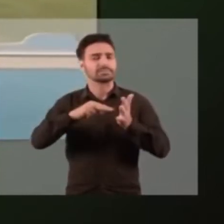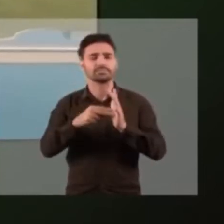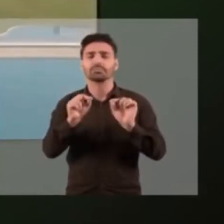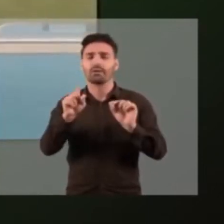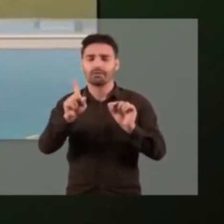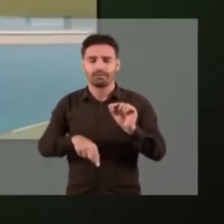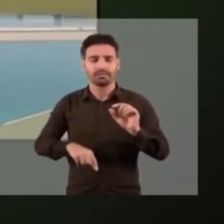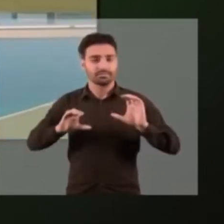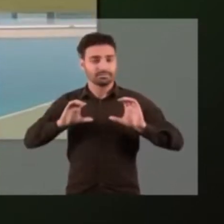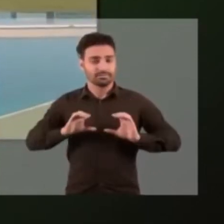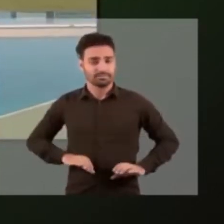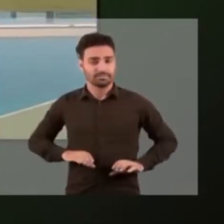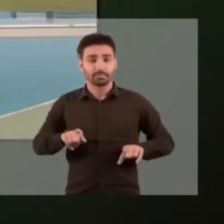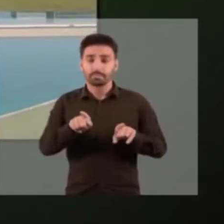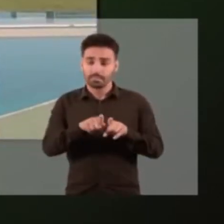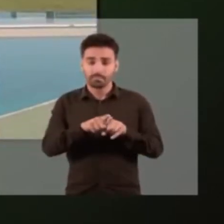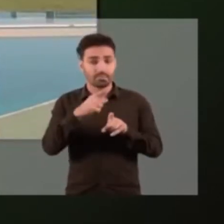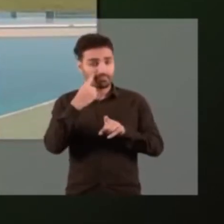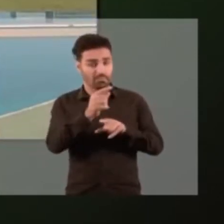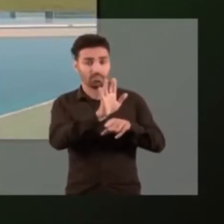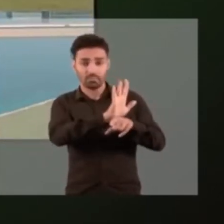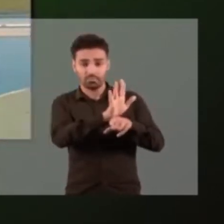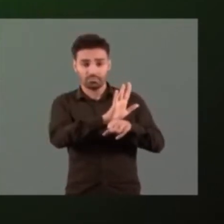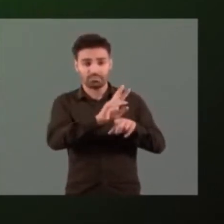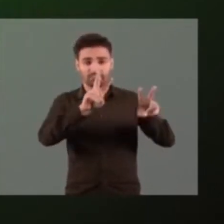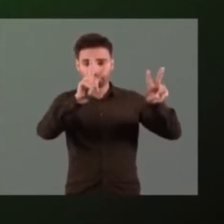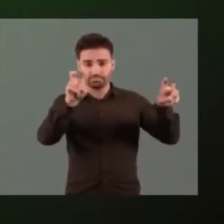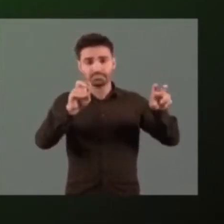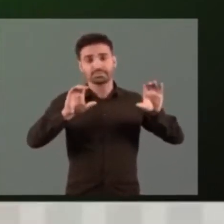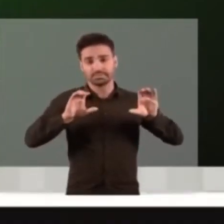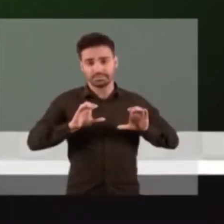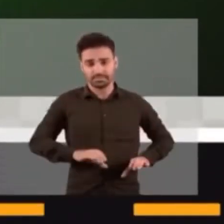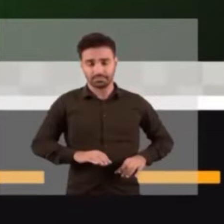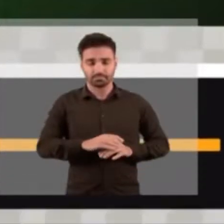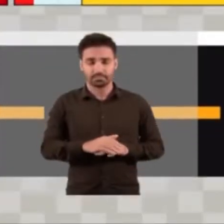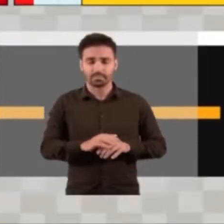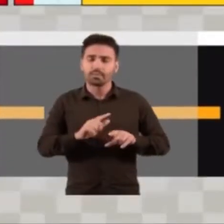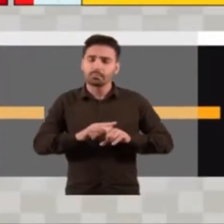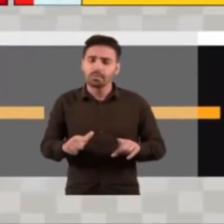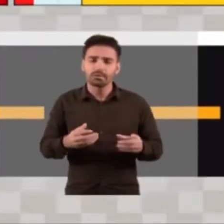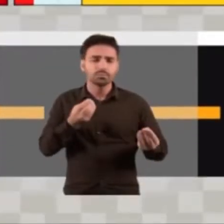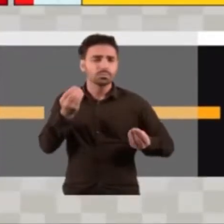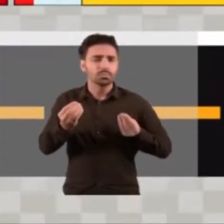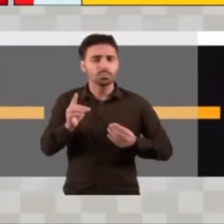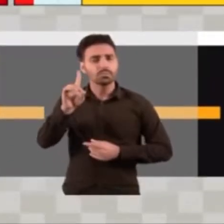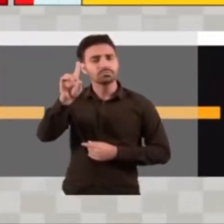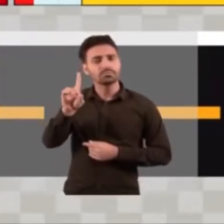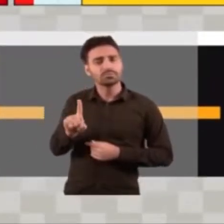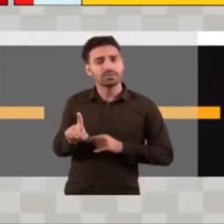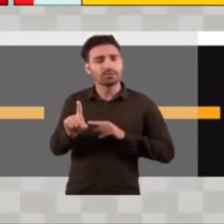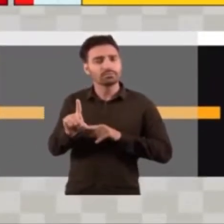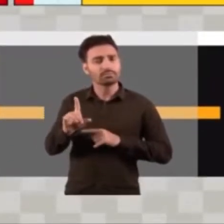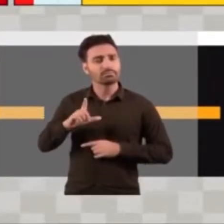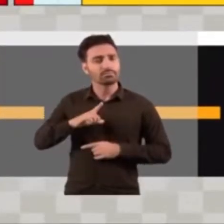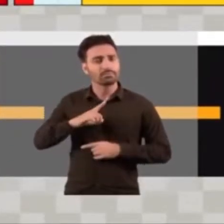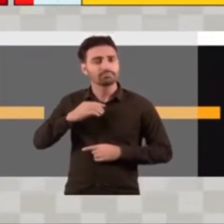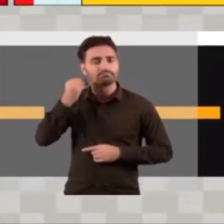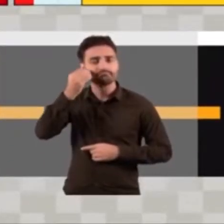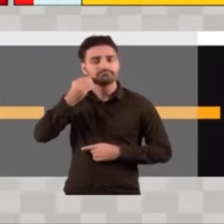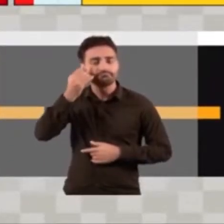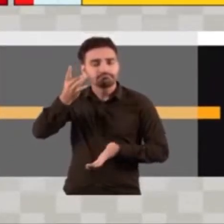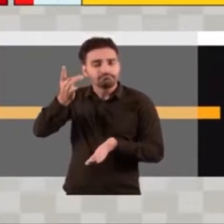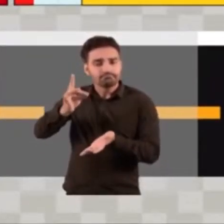cidadania. Foi isso também que vimos no vídeo sobre cidadania. Mas como esses direitos são recebidos e vividos de forma